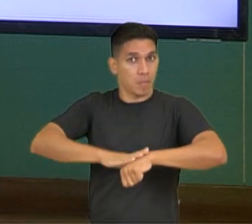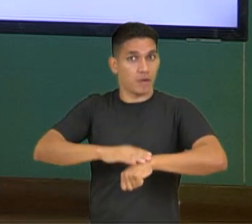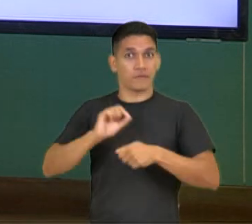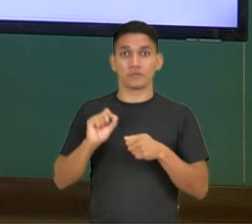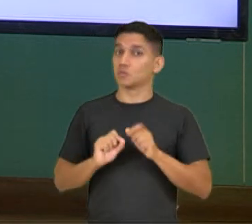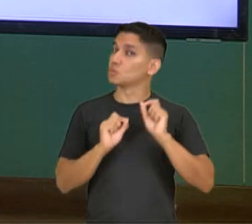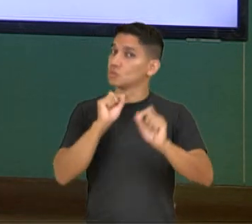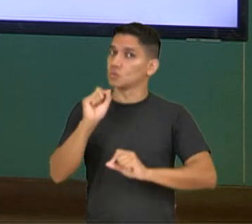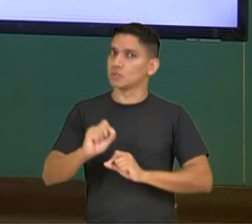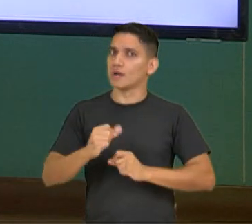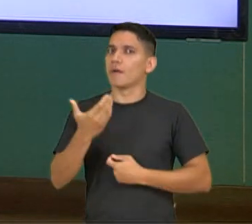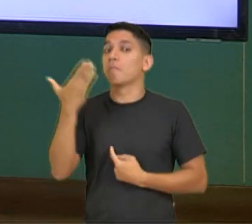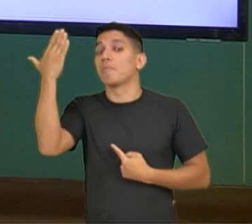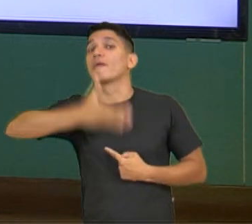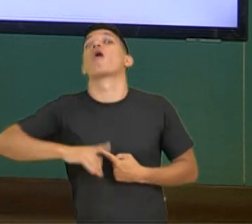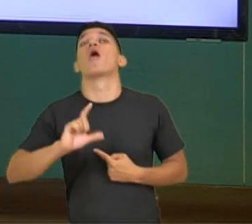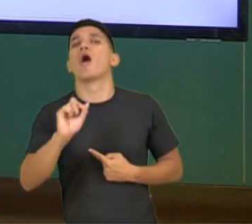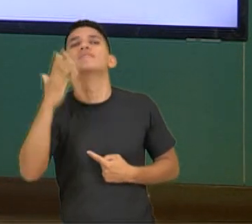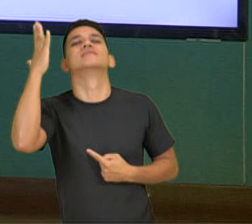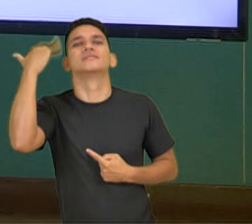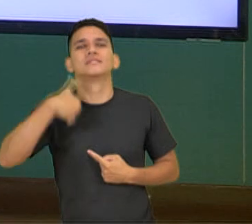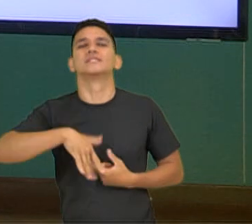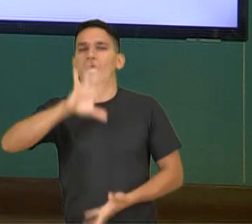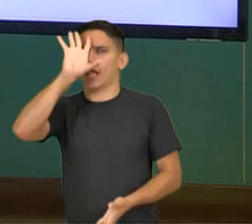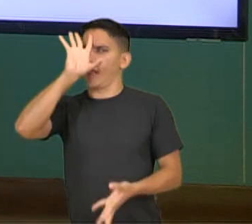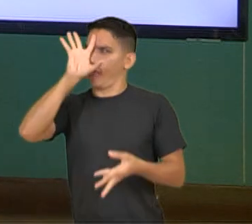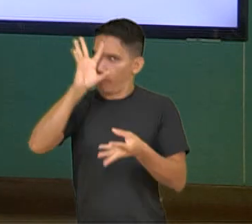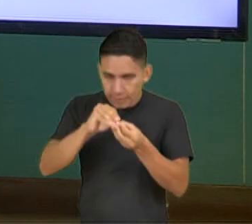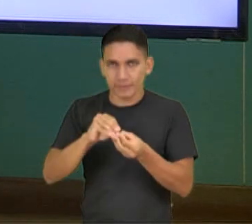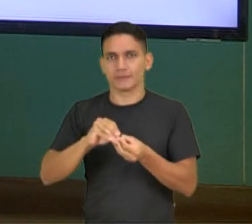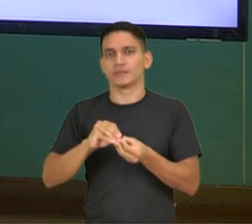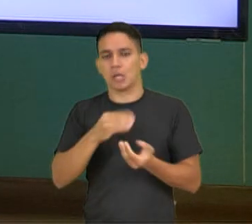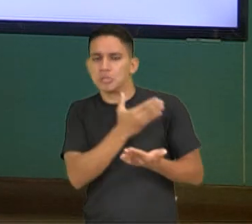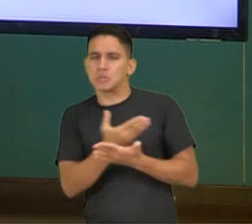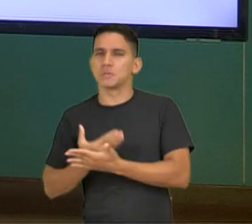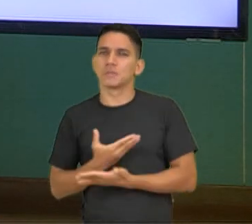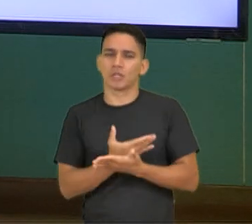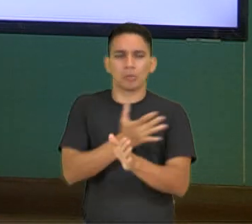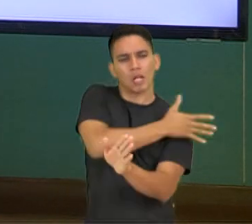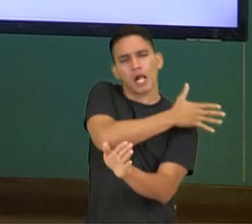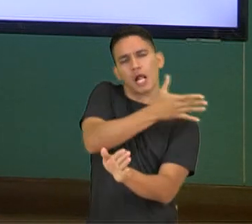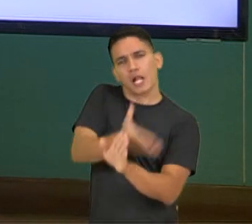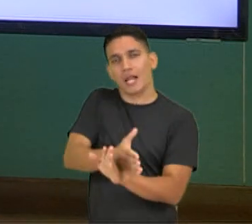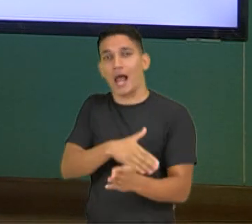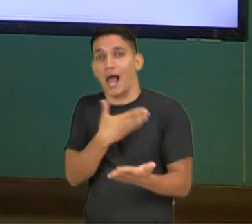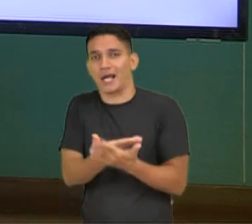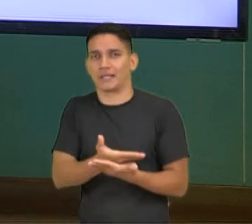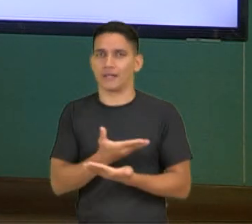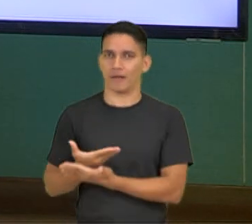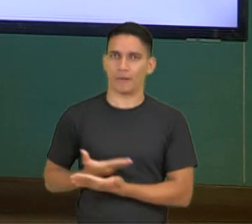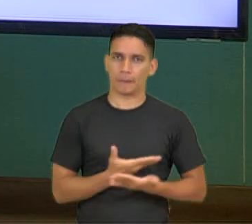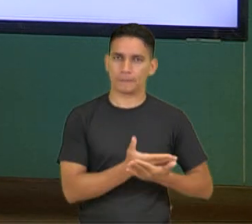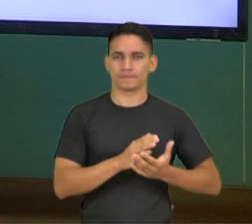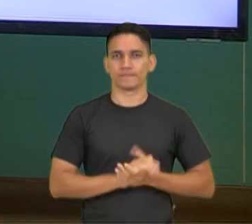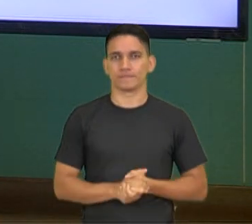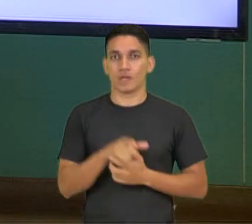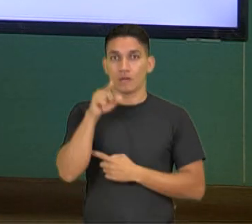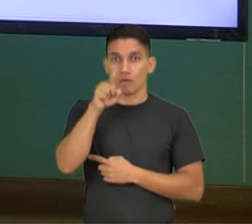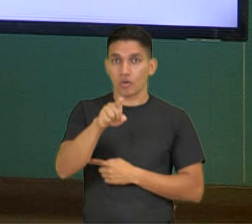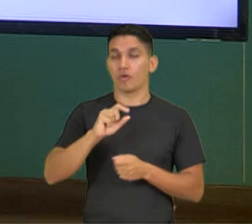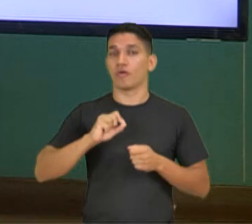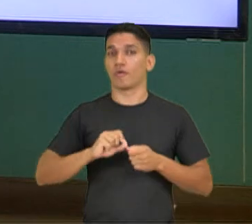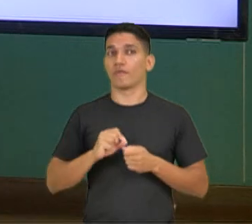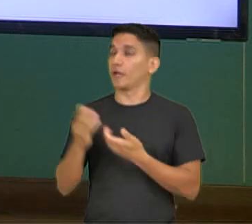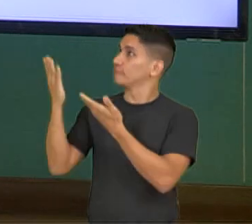de provar que você realmente estudou, se dedicou nesta aula. Para